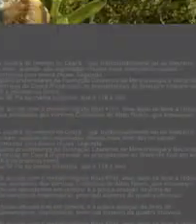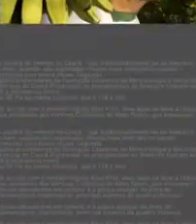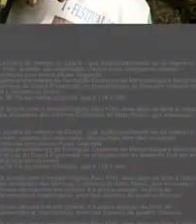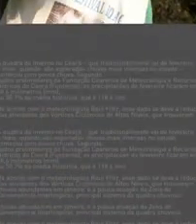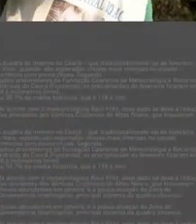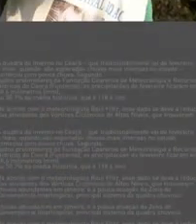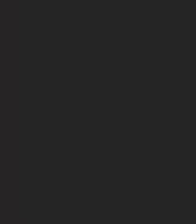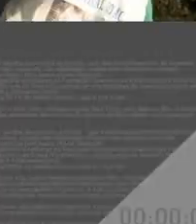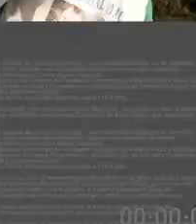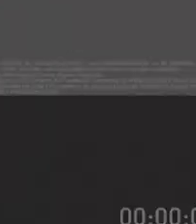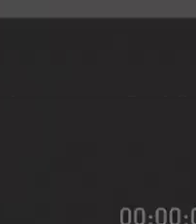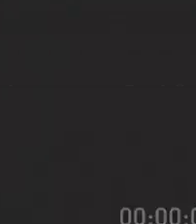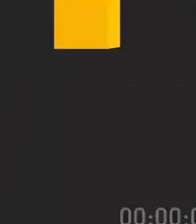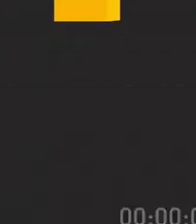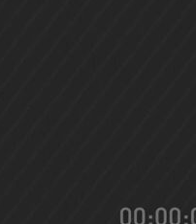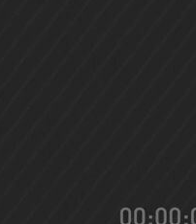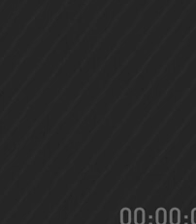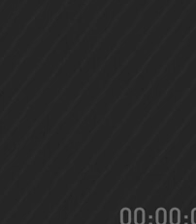a multa